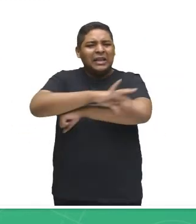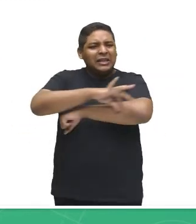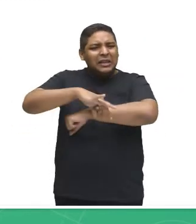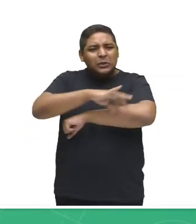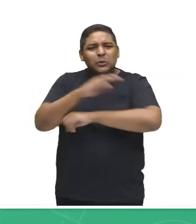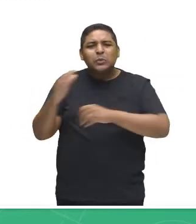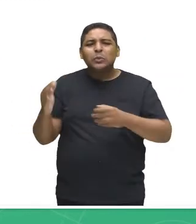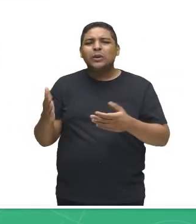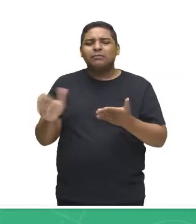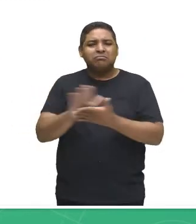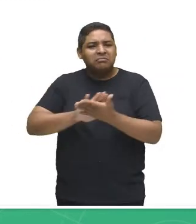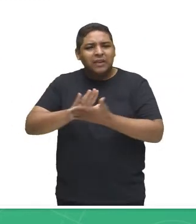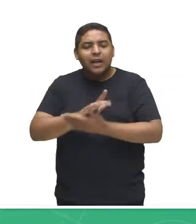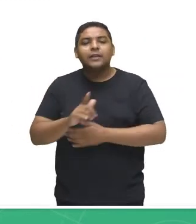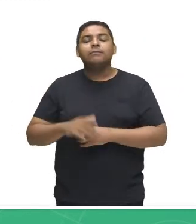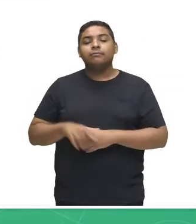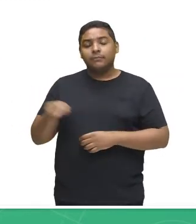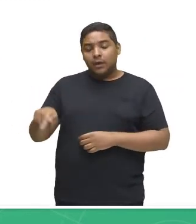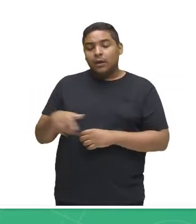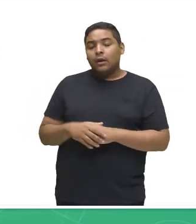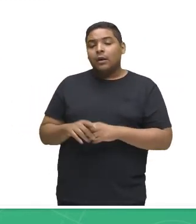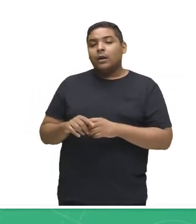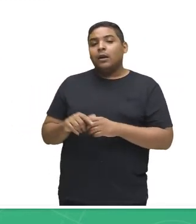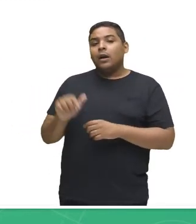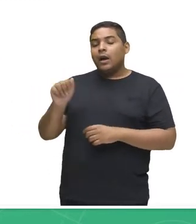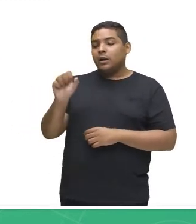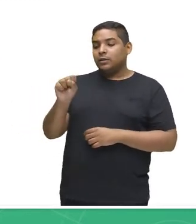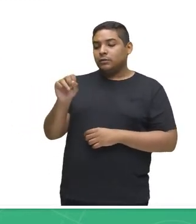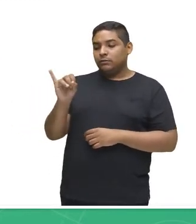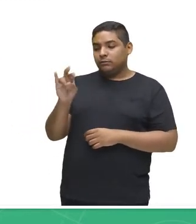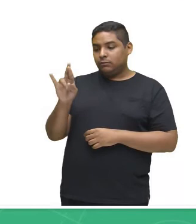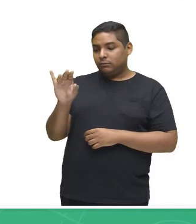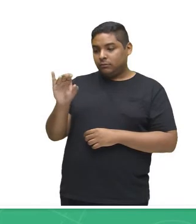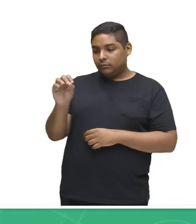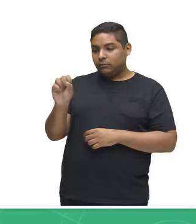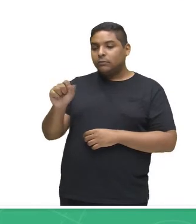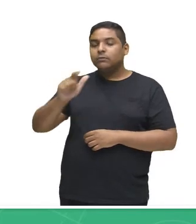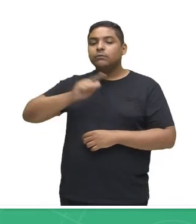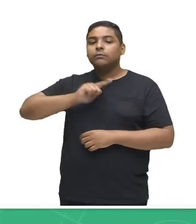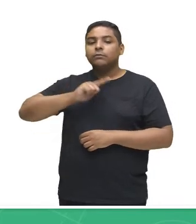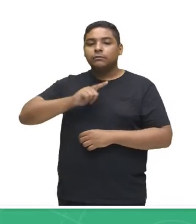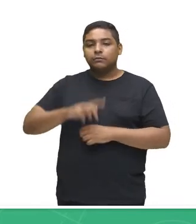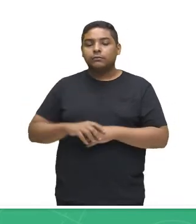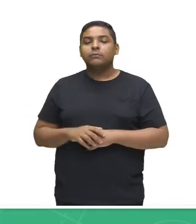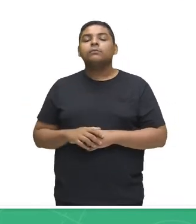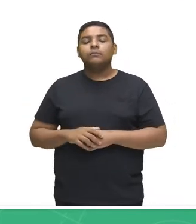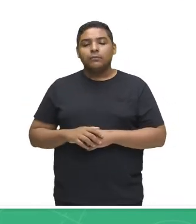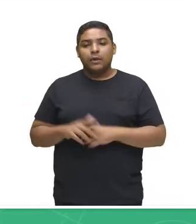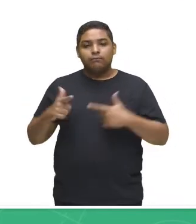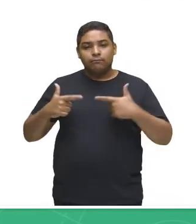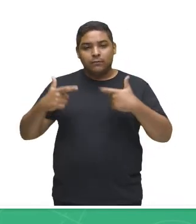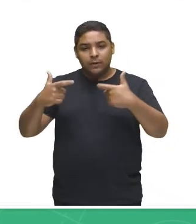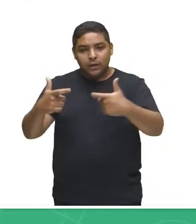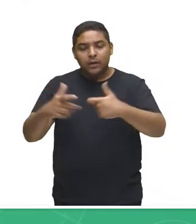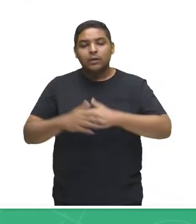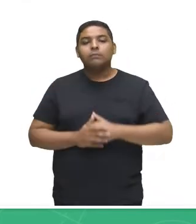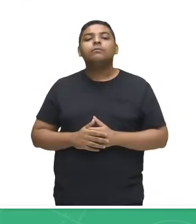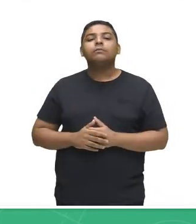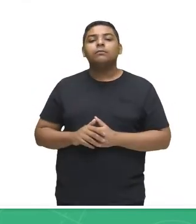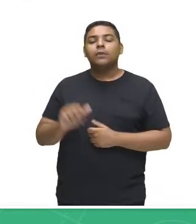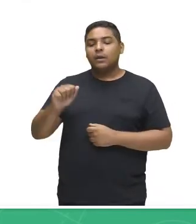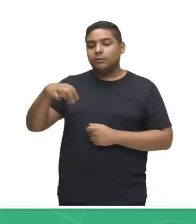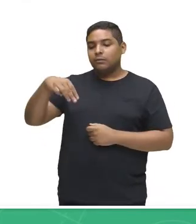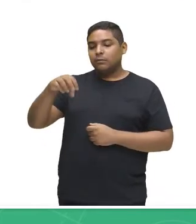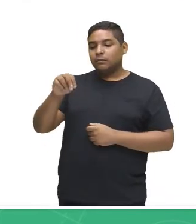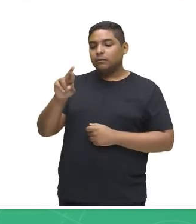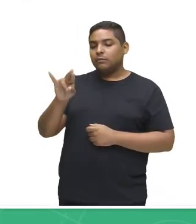tinham táticas de guerra, os amoritas deixaram código de leis, os sumérios deixaram escrita, E aí nós